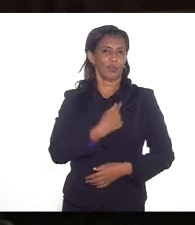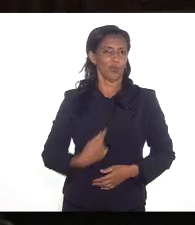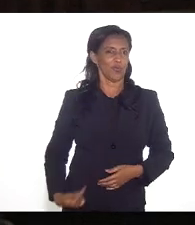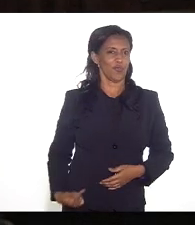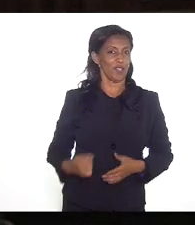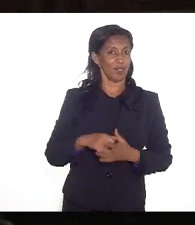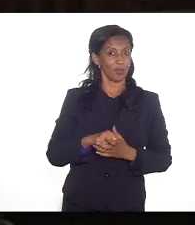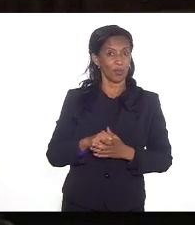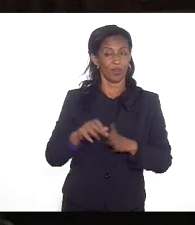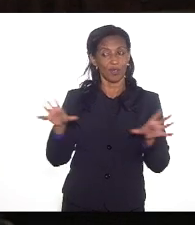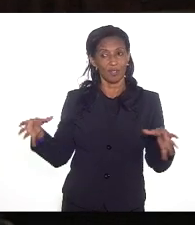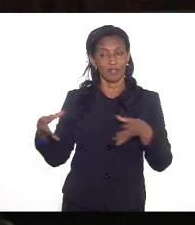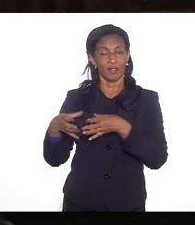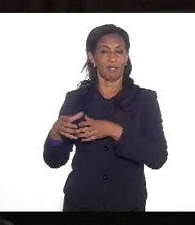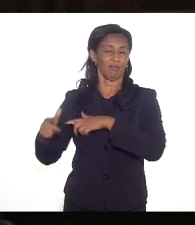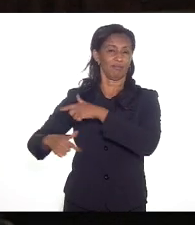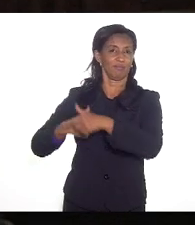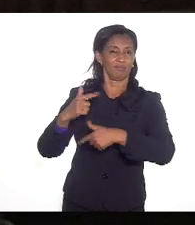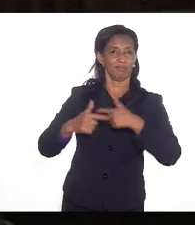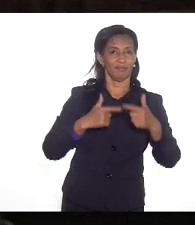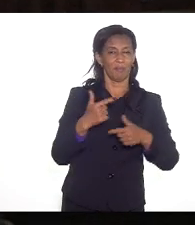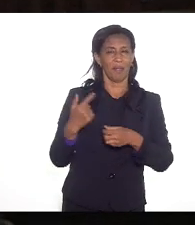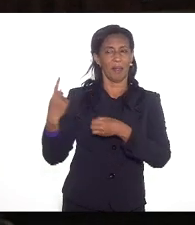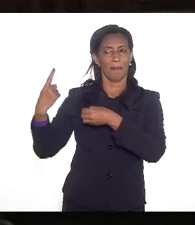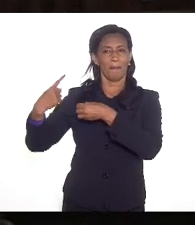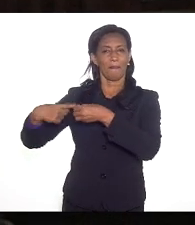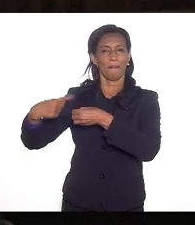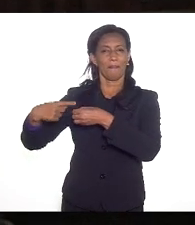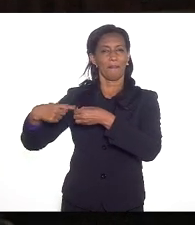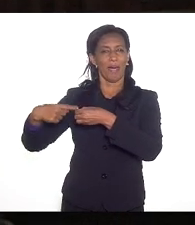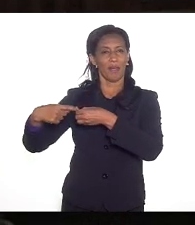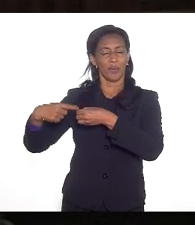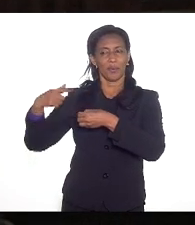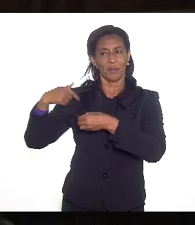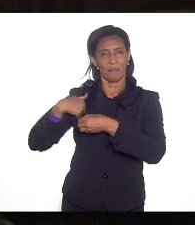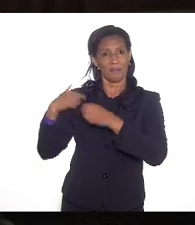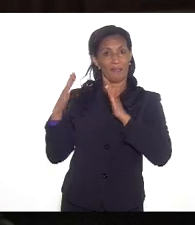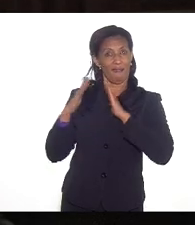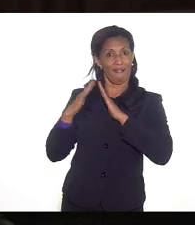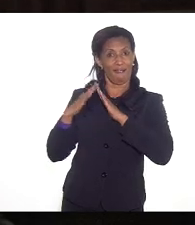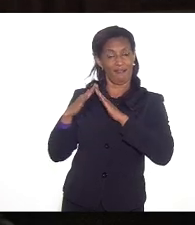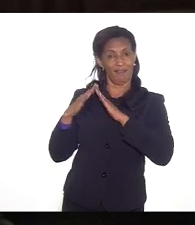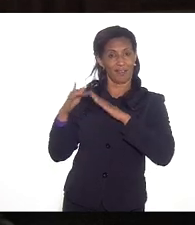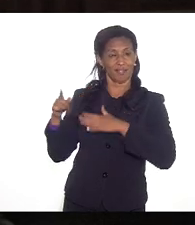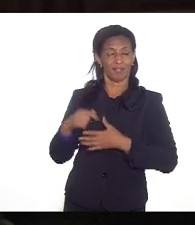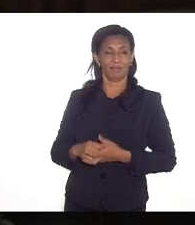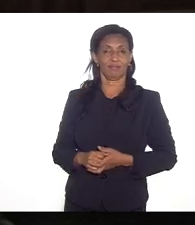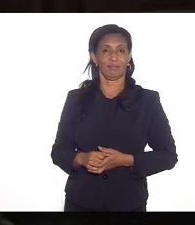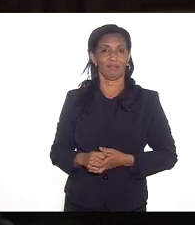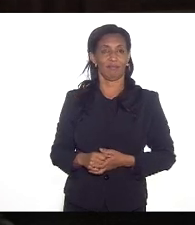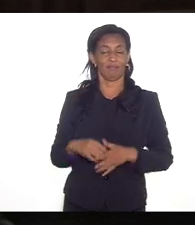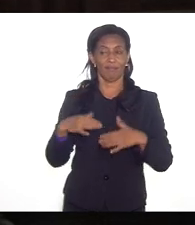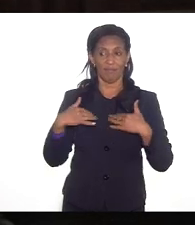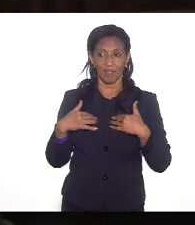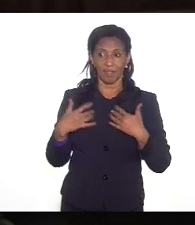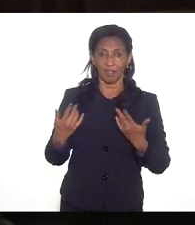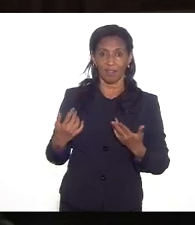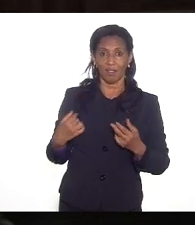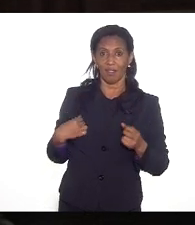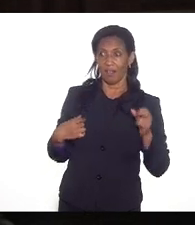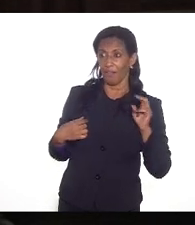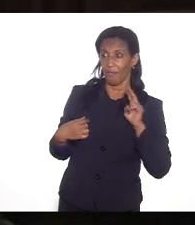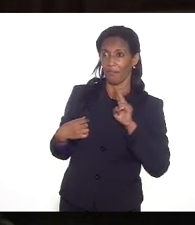estava em campanha pelo Bairro em que morava e enfim e eu